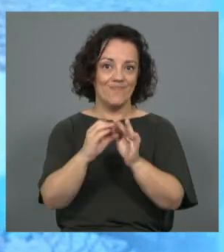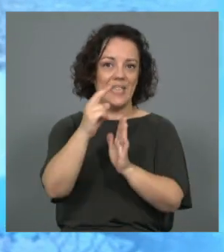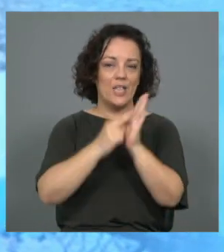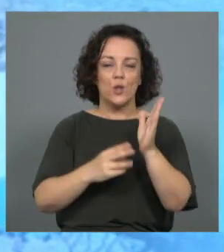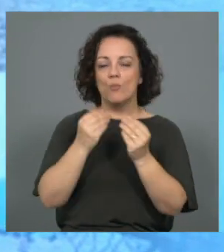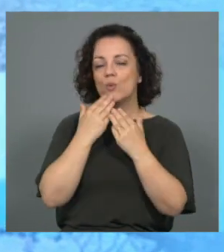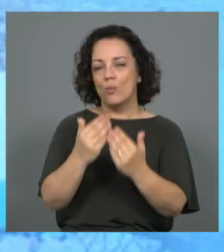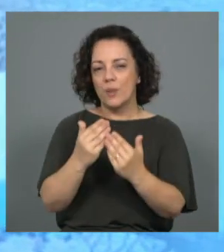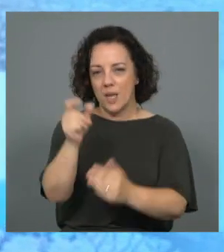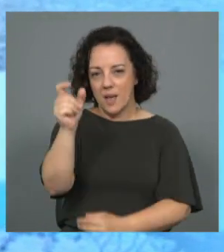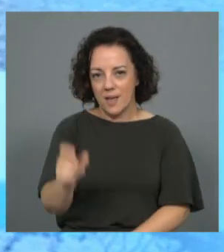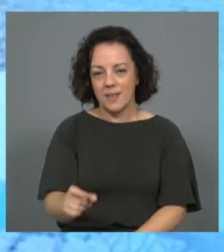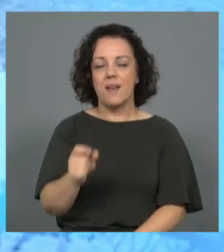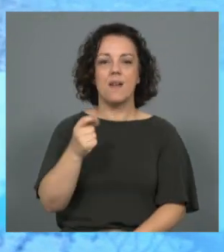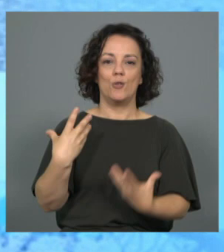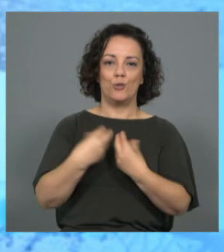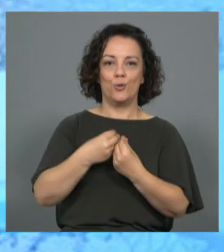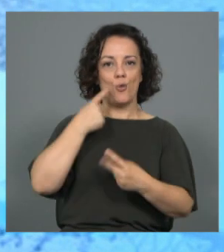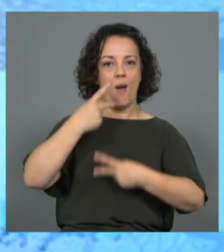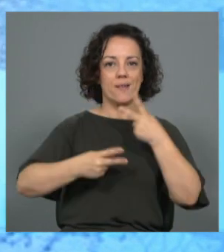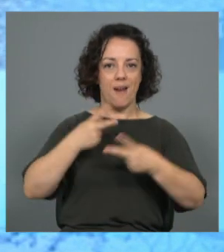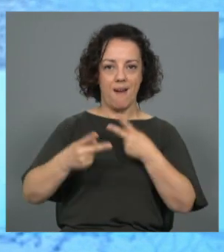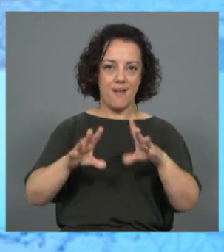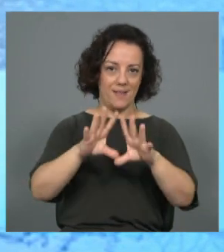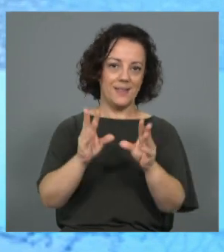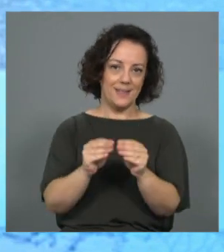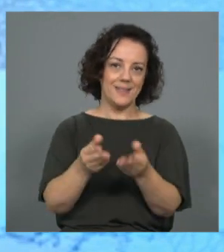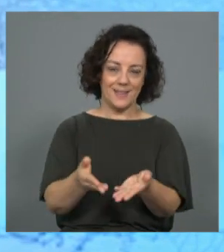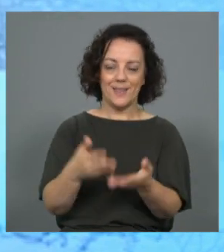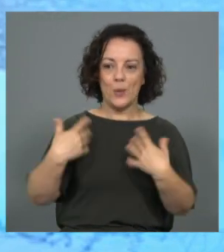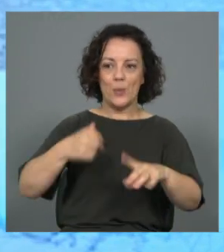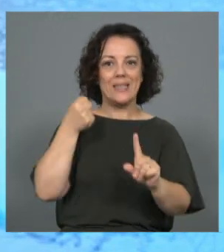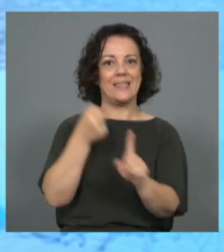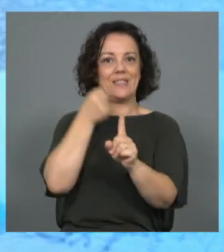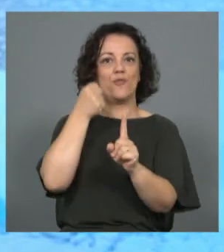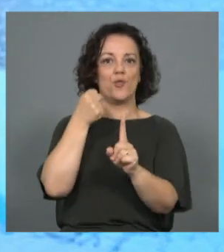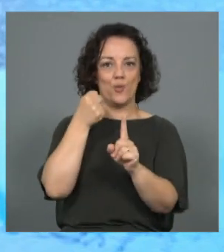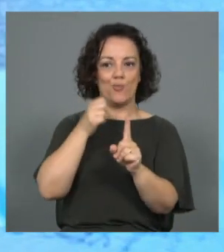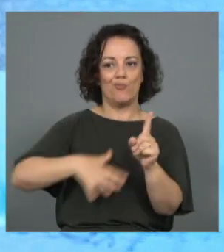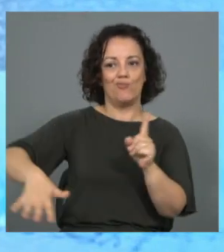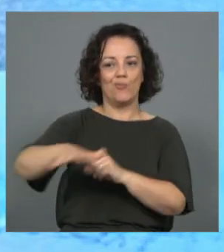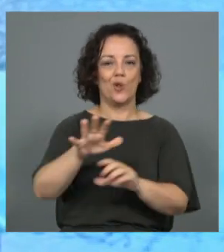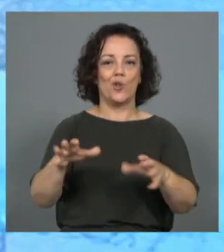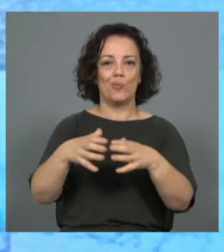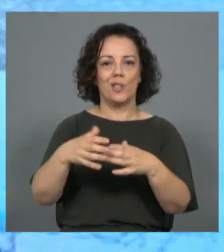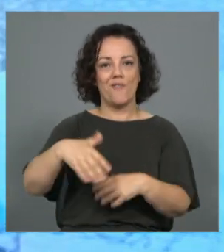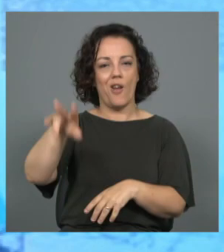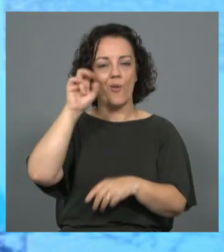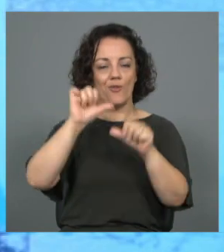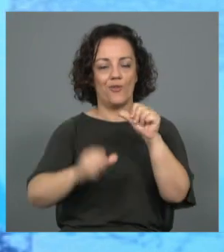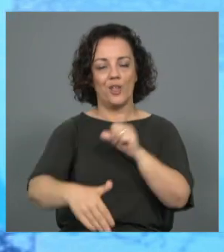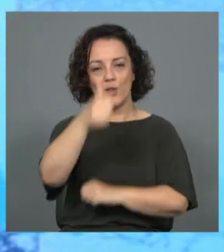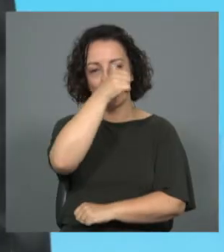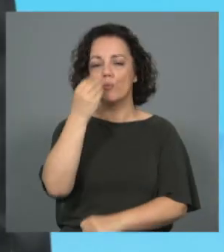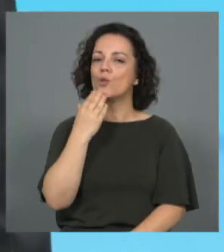ter estado connosco a analisar e que são, por certo, desafiadoras para as comunidades que as vão escutar neste domingo. Muito obrigado, Padre Armindo, por